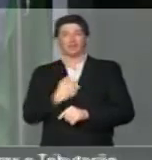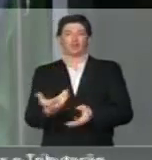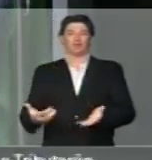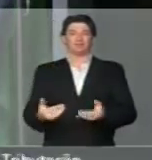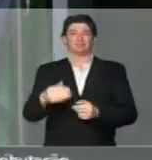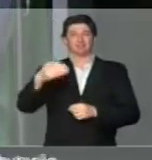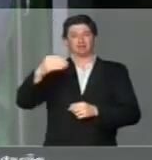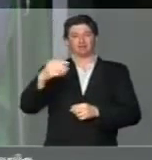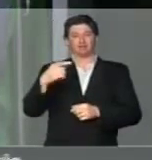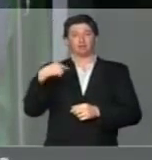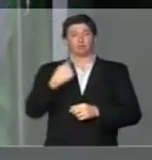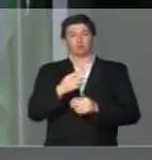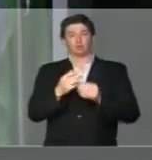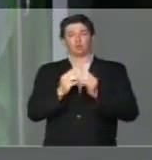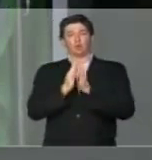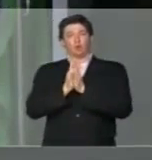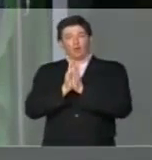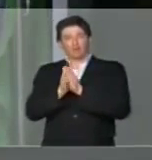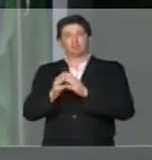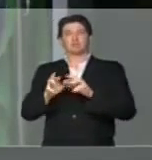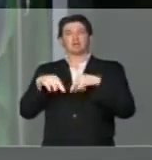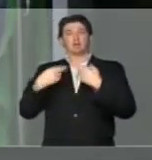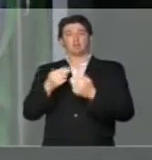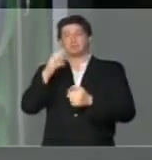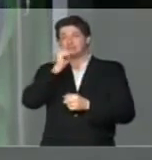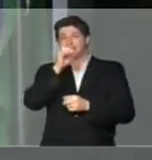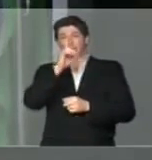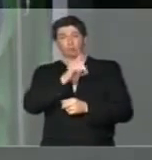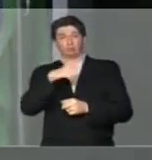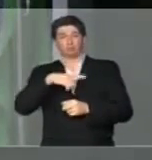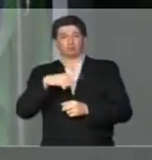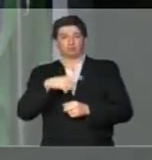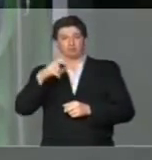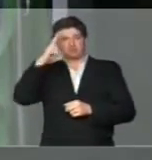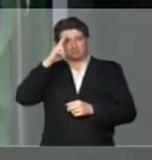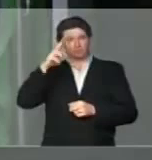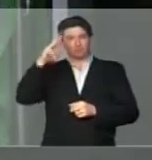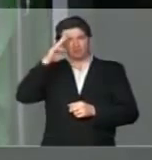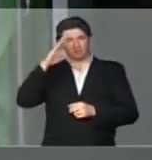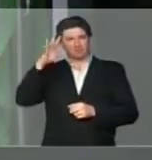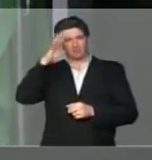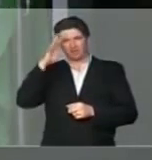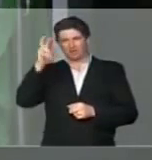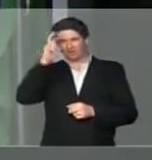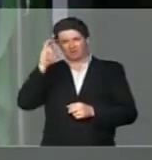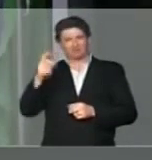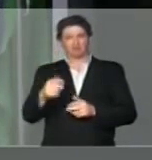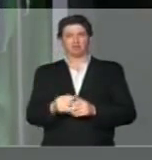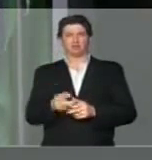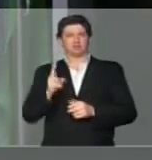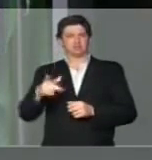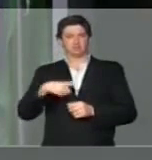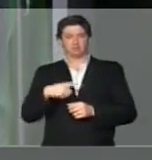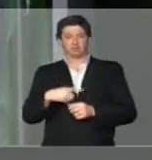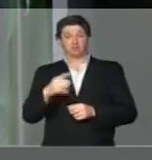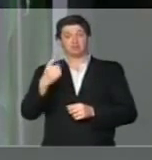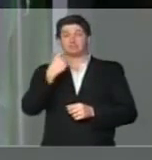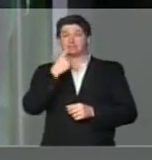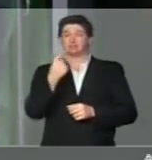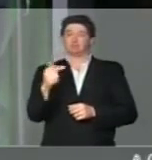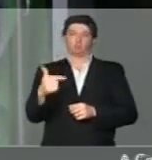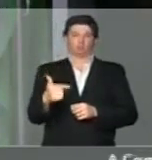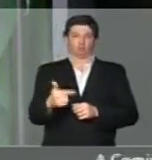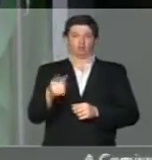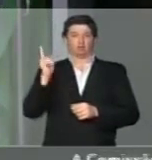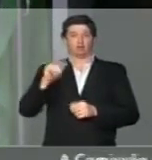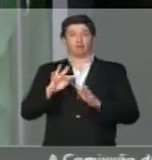igrejas. Os nossos cultos são todos sábado, domingo, segunda, terça, quarta, quinta, só na sexta-feira que o